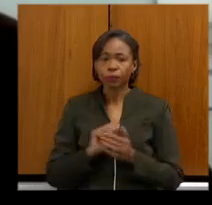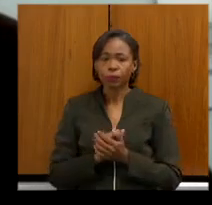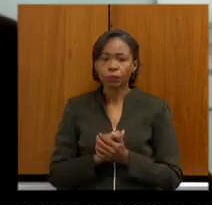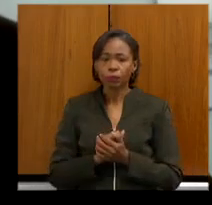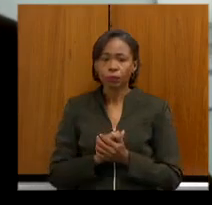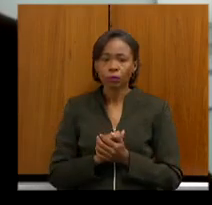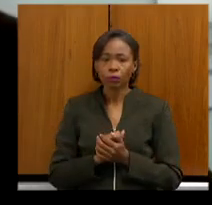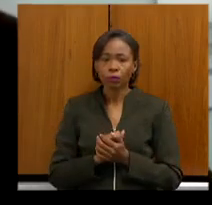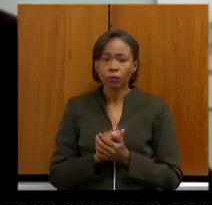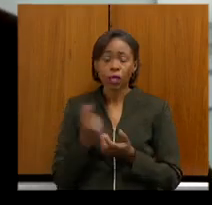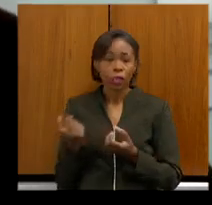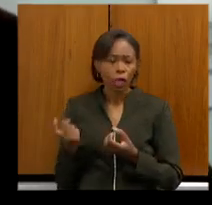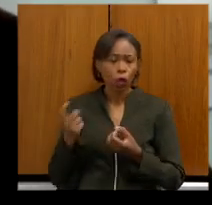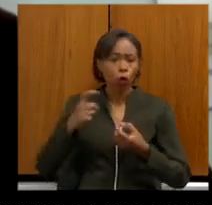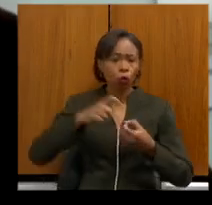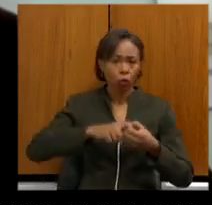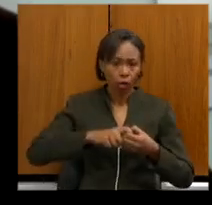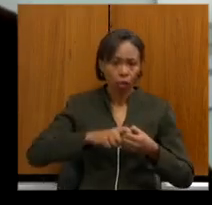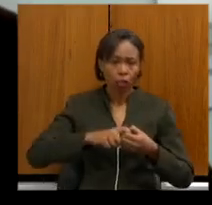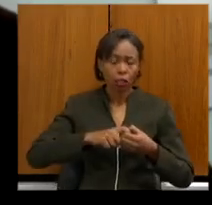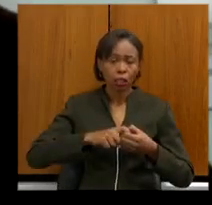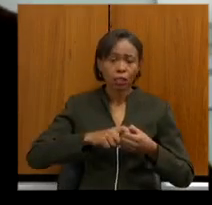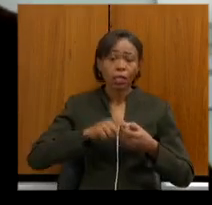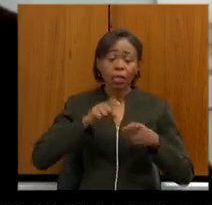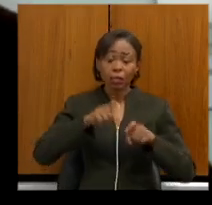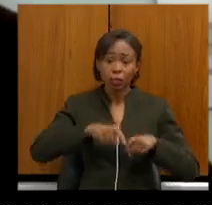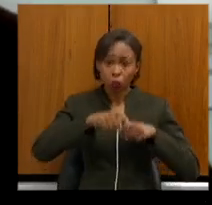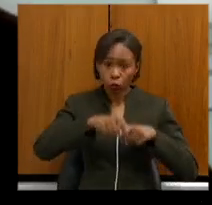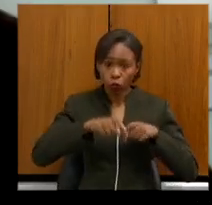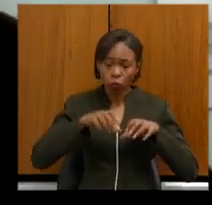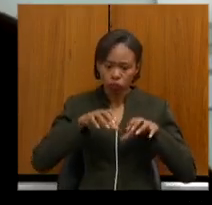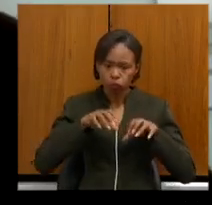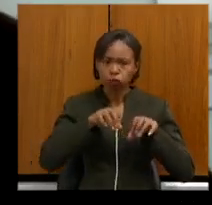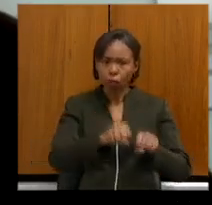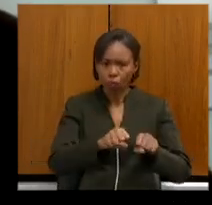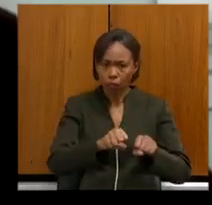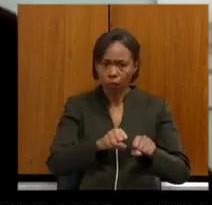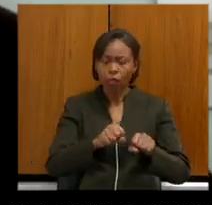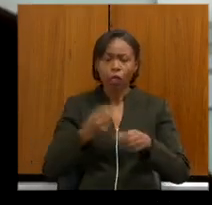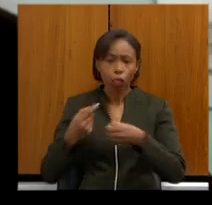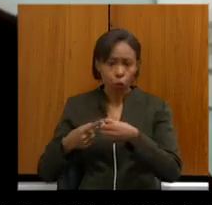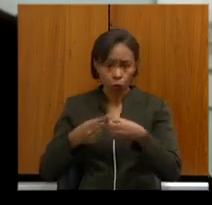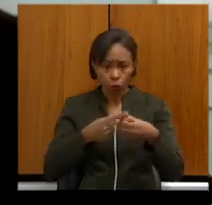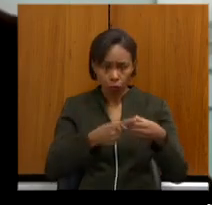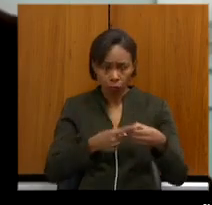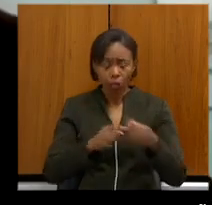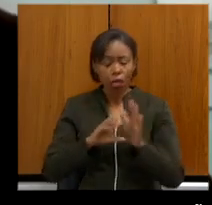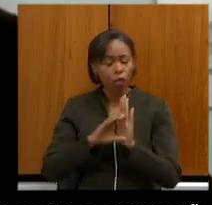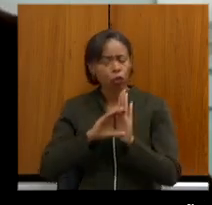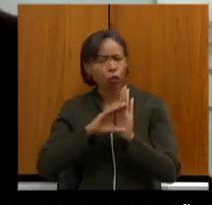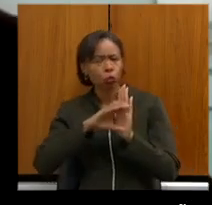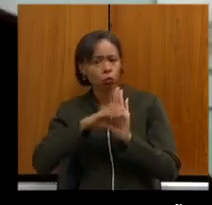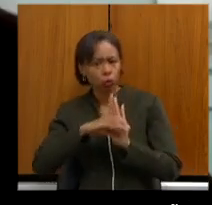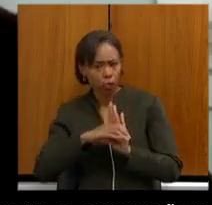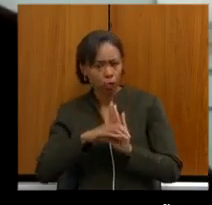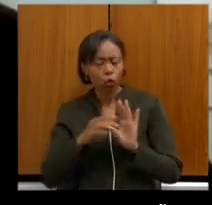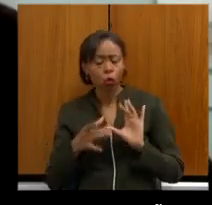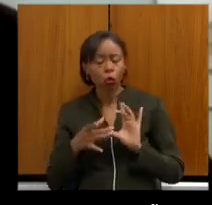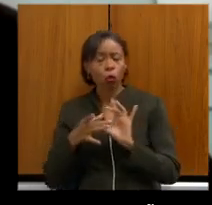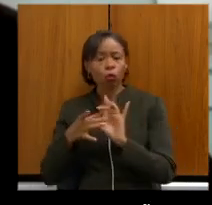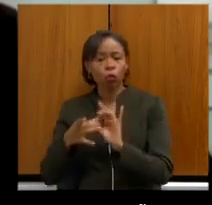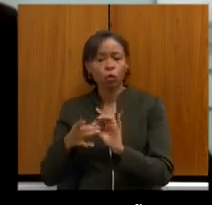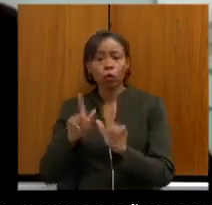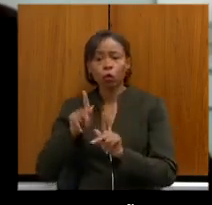categoria importante das ocupações rurais e urbanas este conceito está relacionado aos